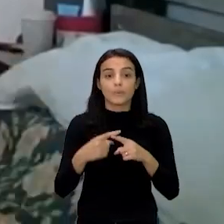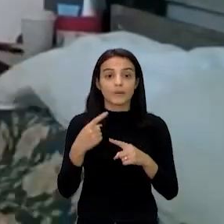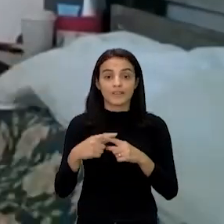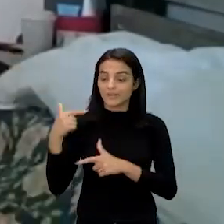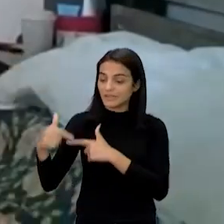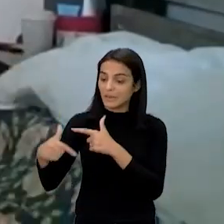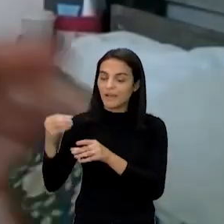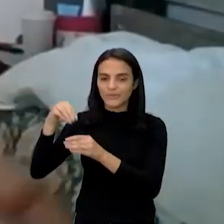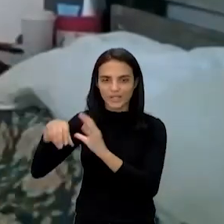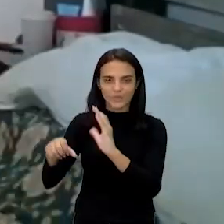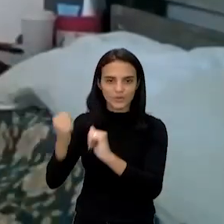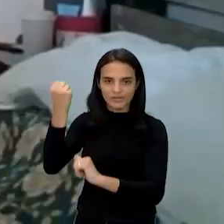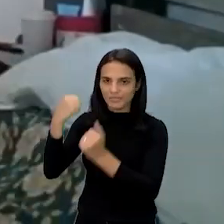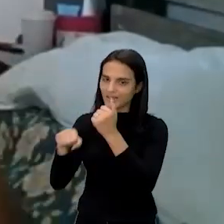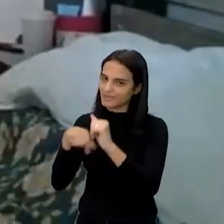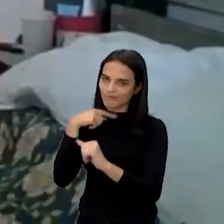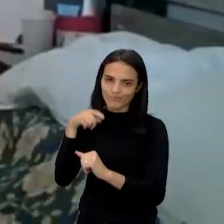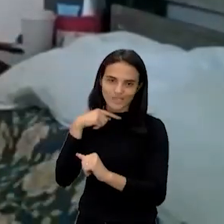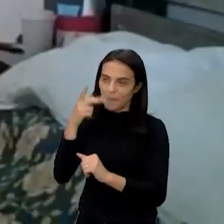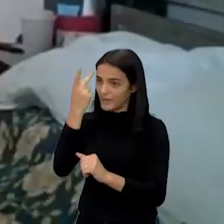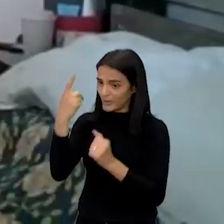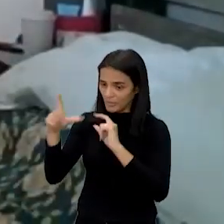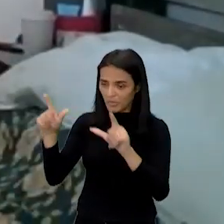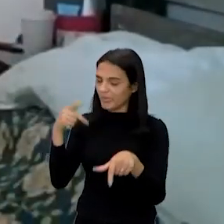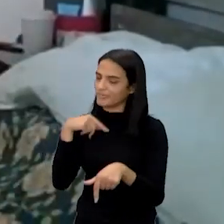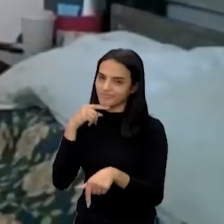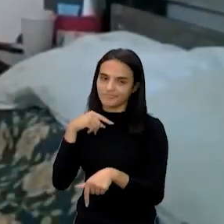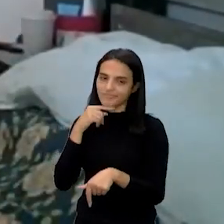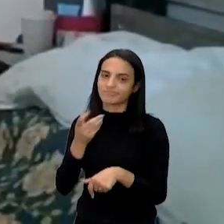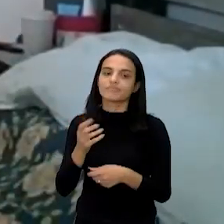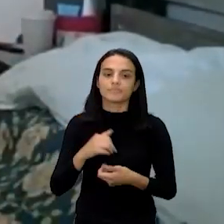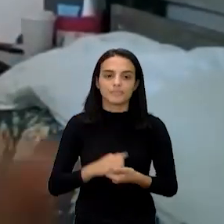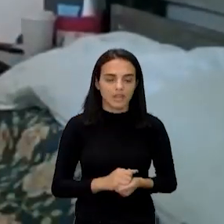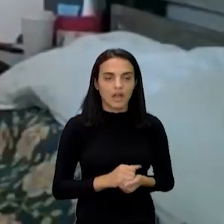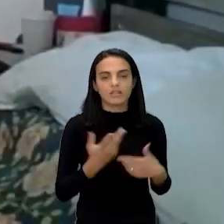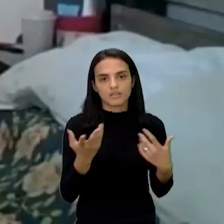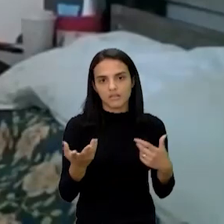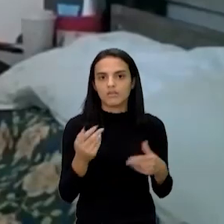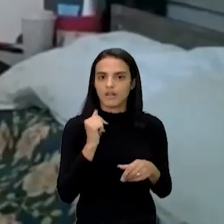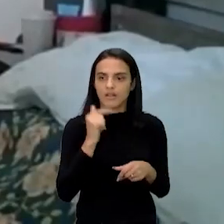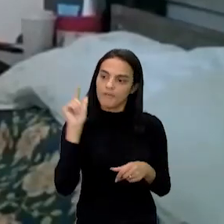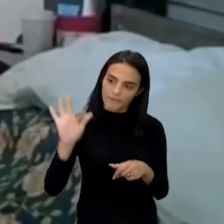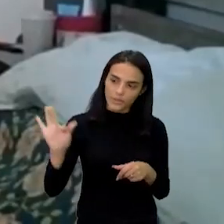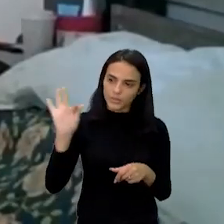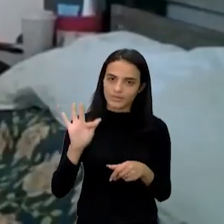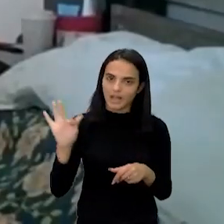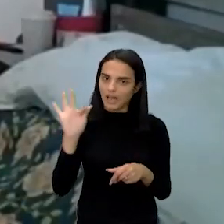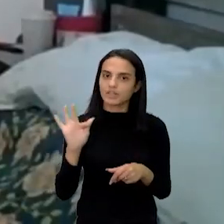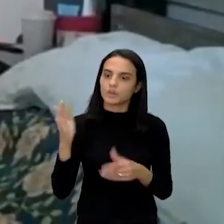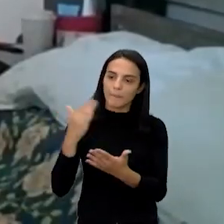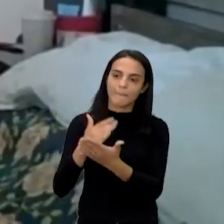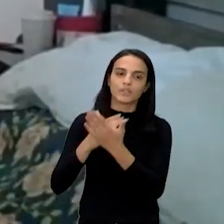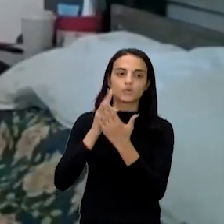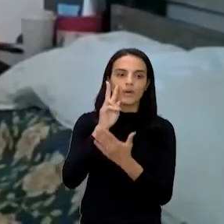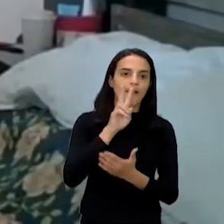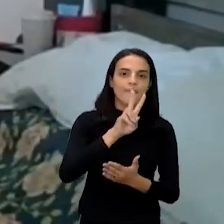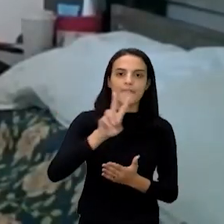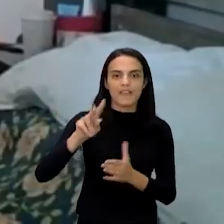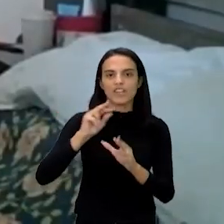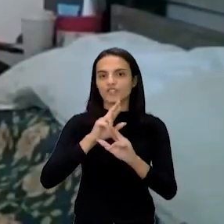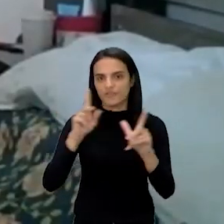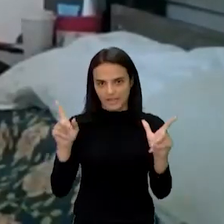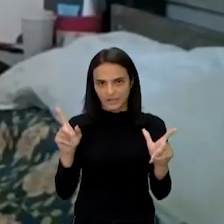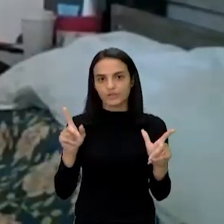de empresas com outras pessoas, a carreira acadêmica me deu uma outra visão, foi a